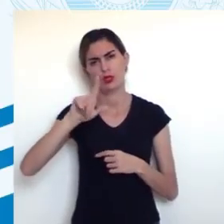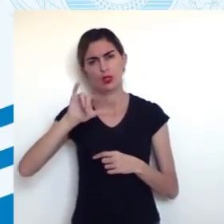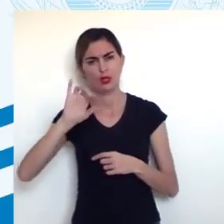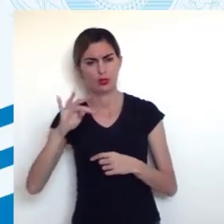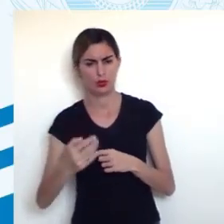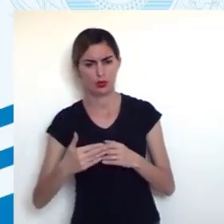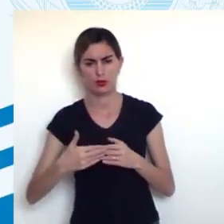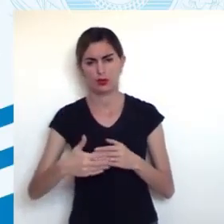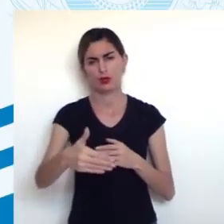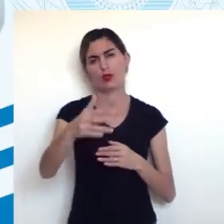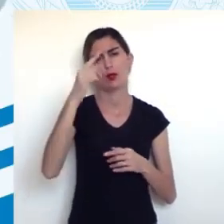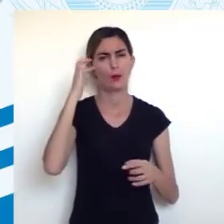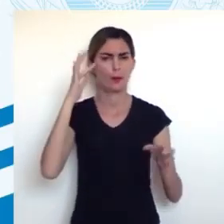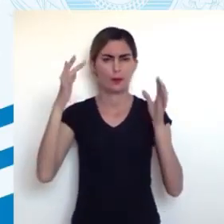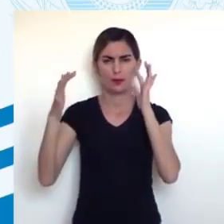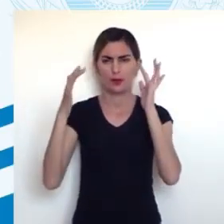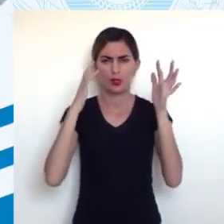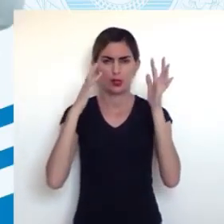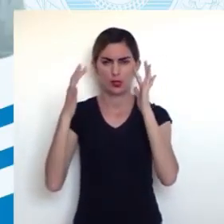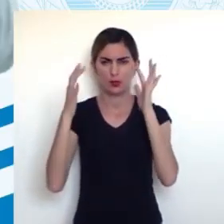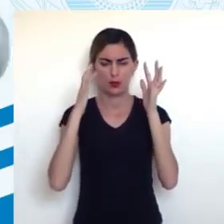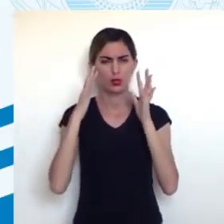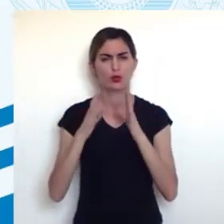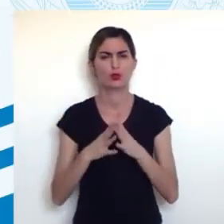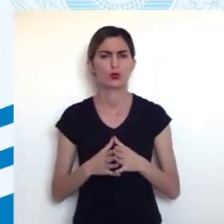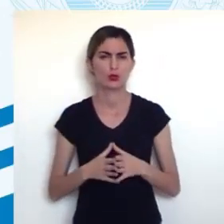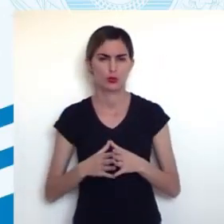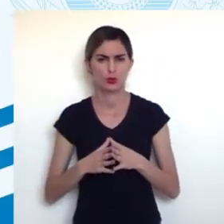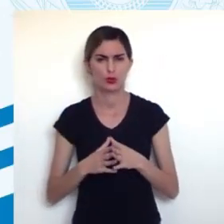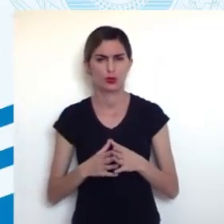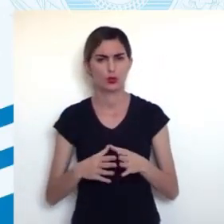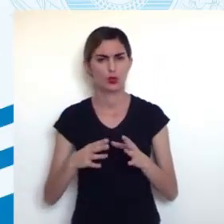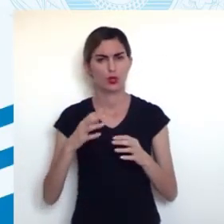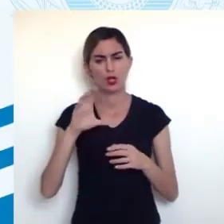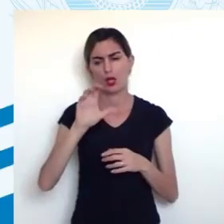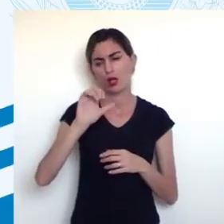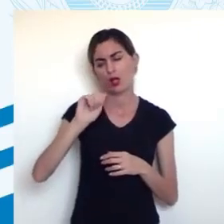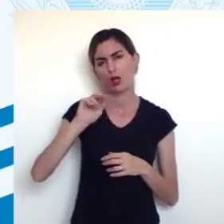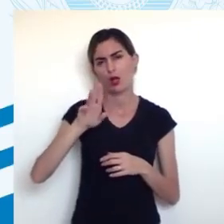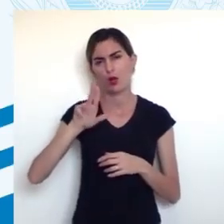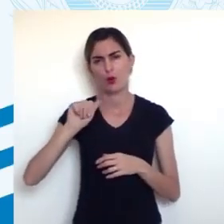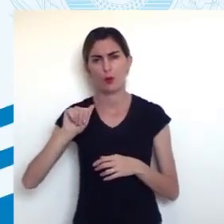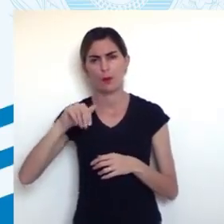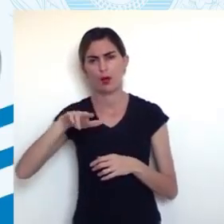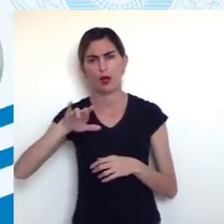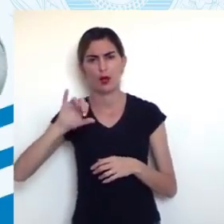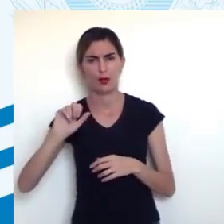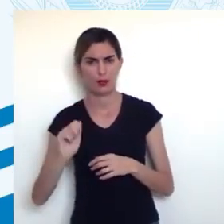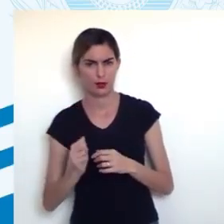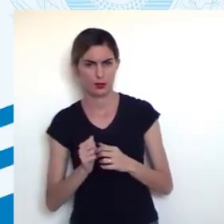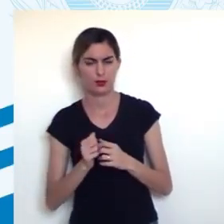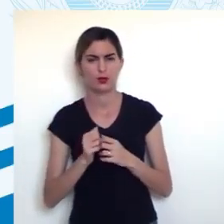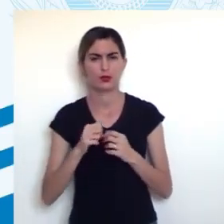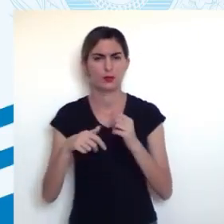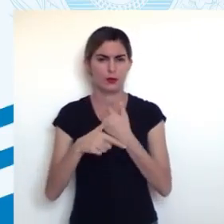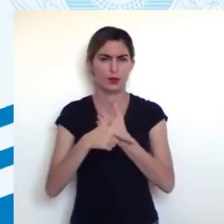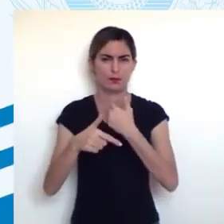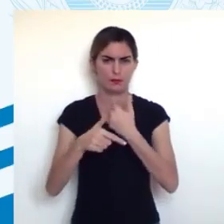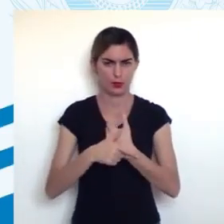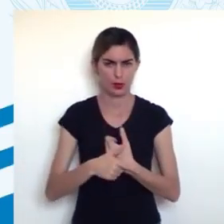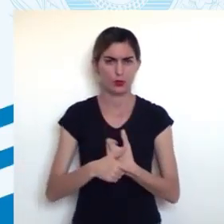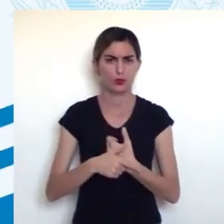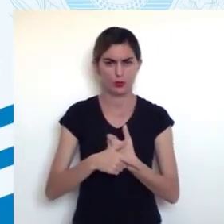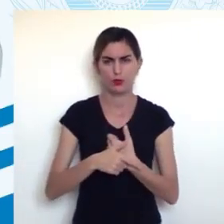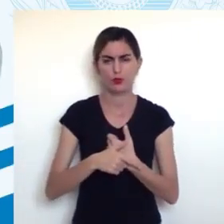se originou a partir do pensamento, ou dos pensamentos de Karl Marx, né? Essa teoria teve um